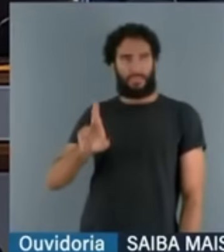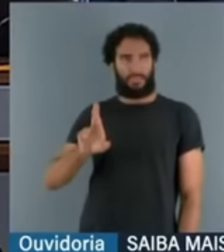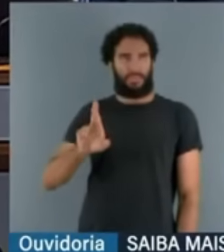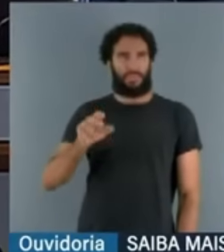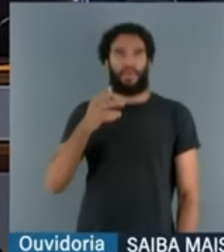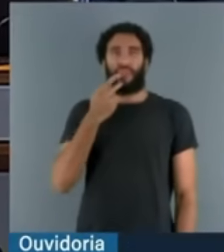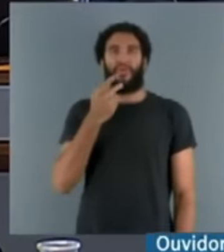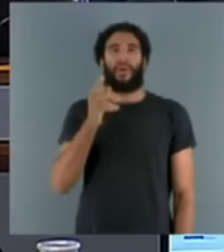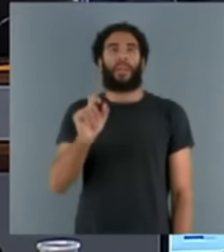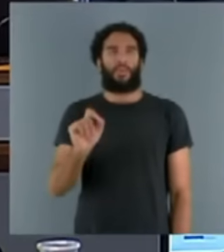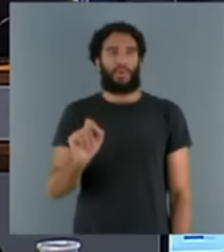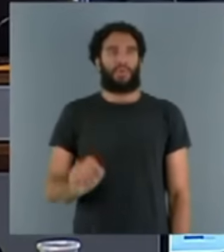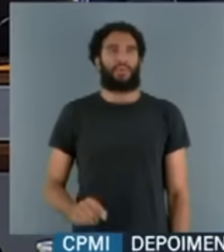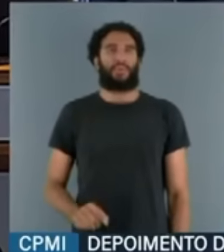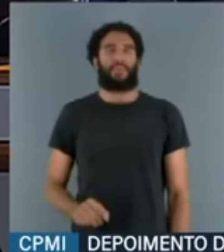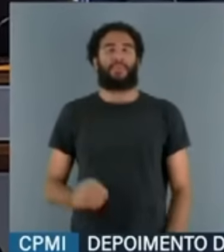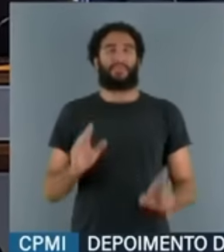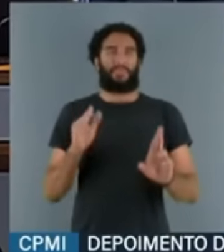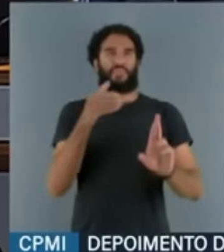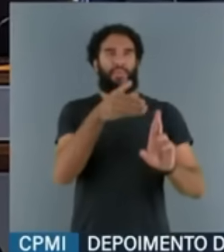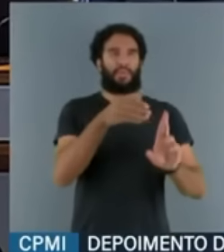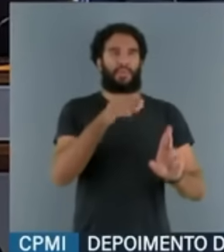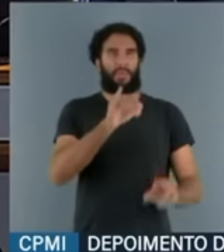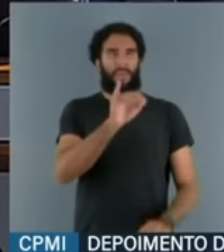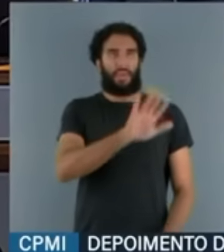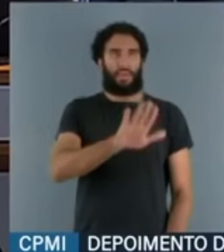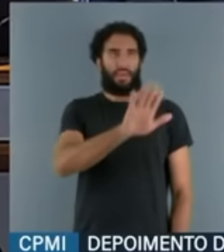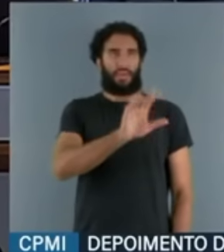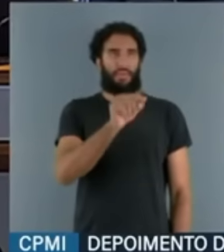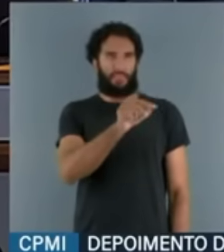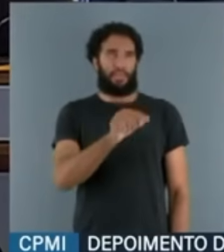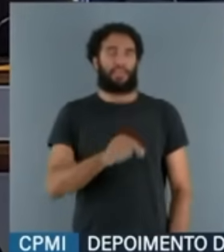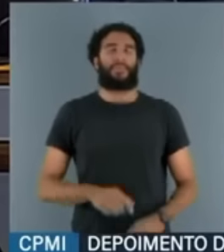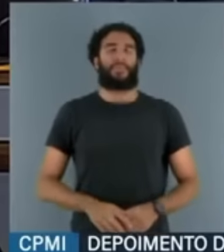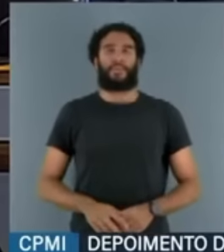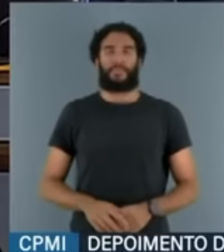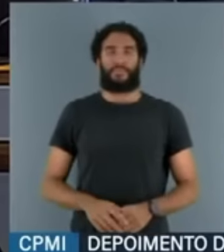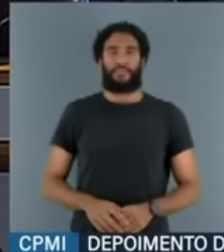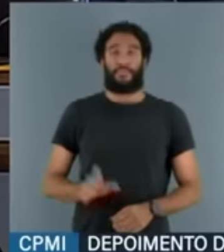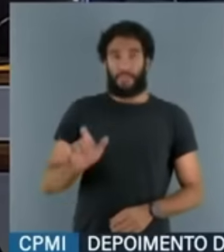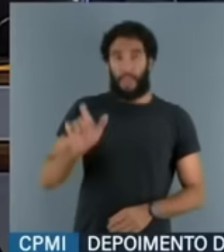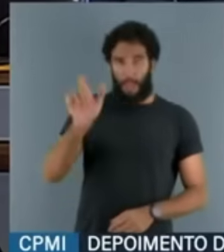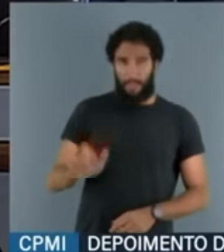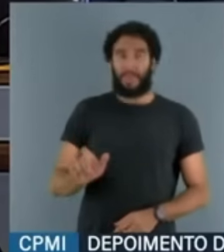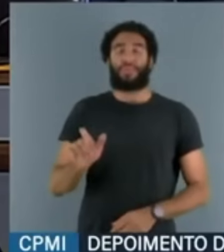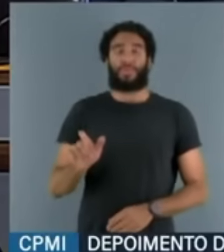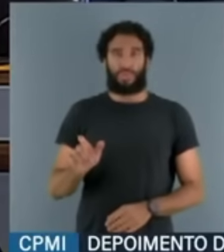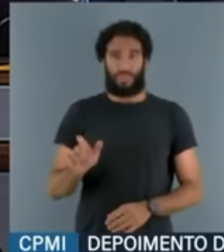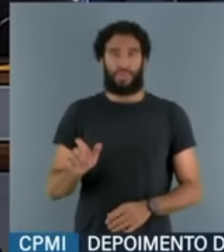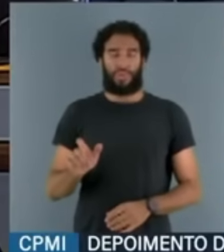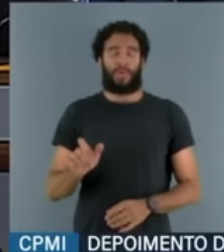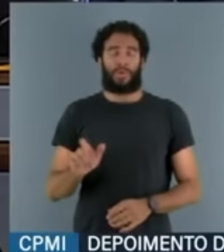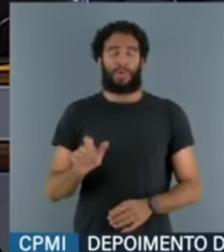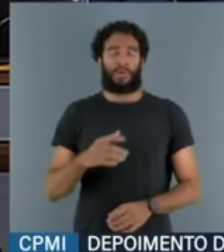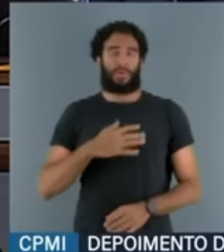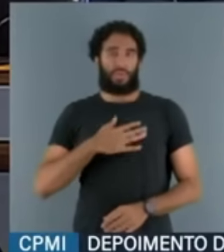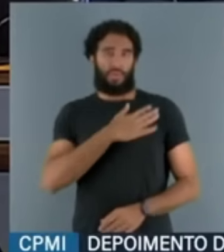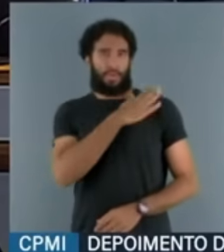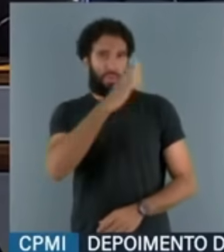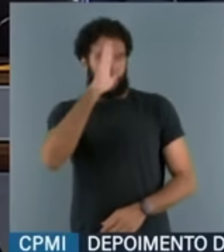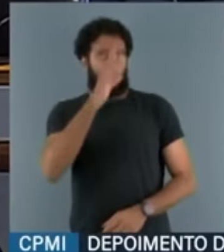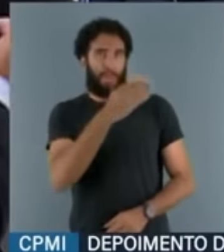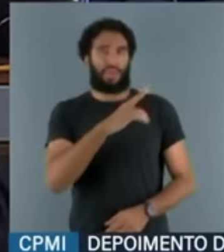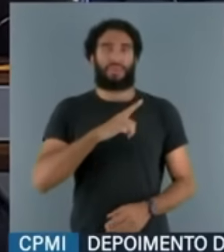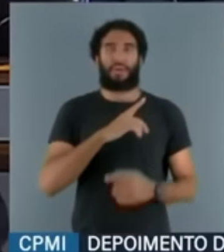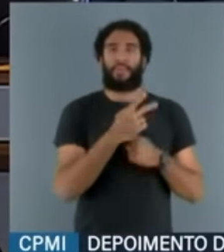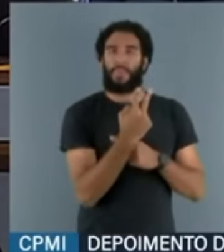ao se referir a esta imagem especificamente. O comandante-geral dispunha de meios eficazes para a proteção